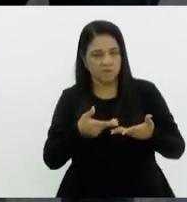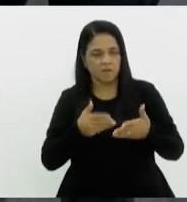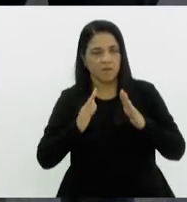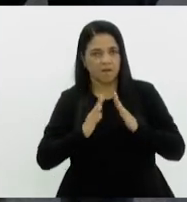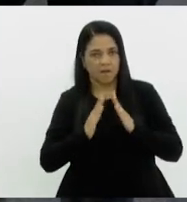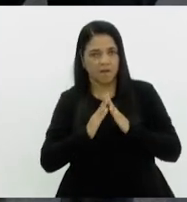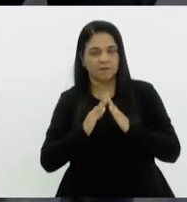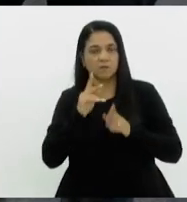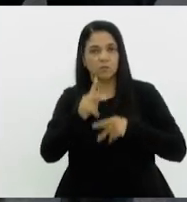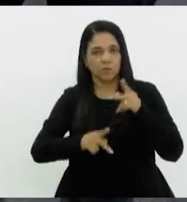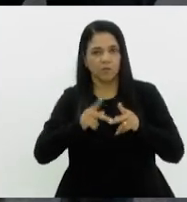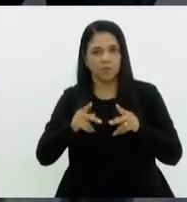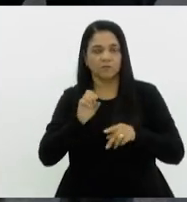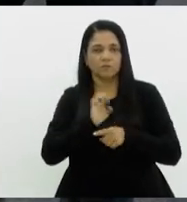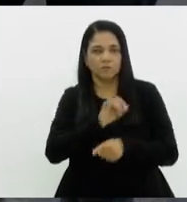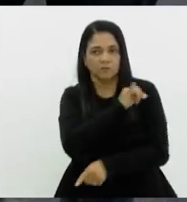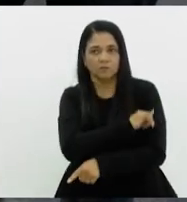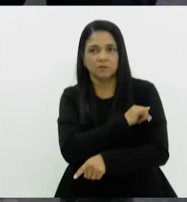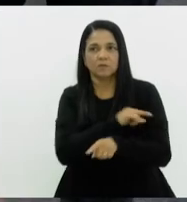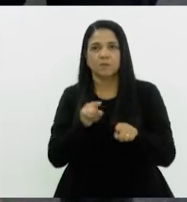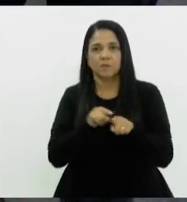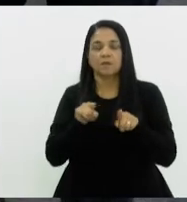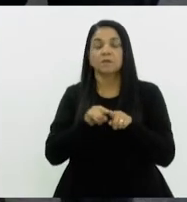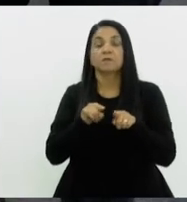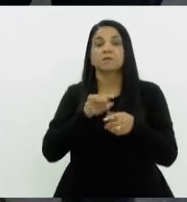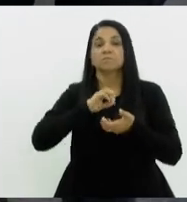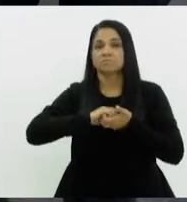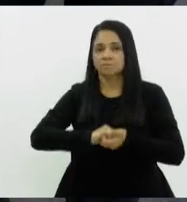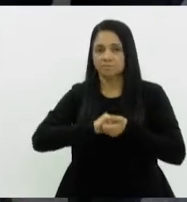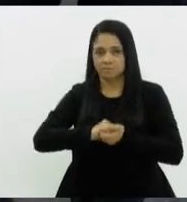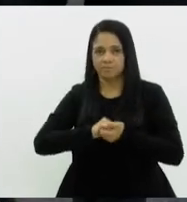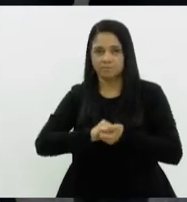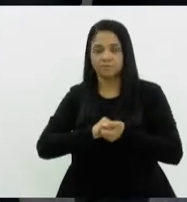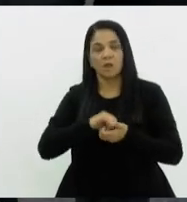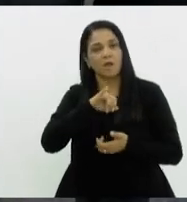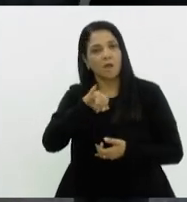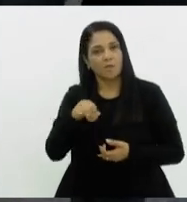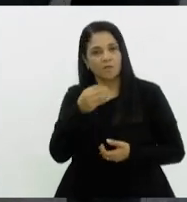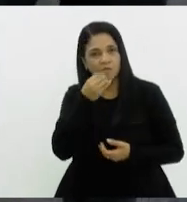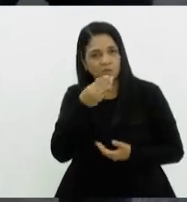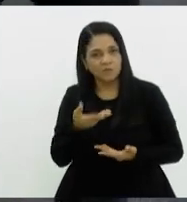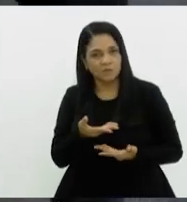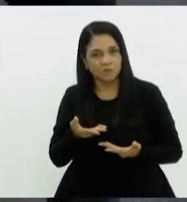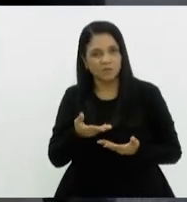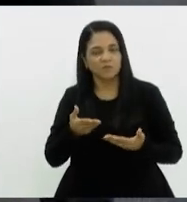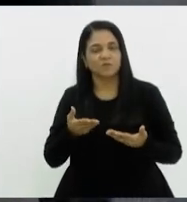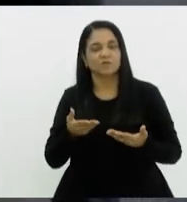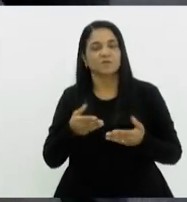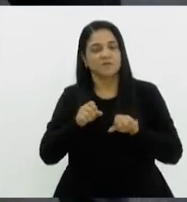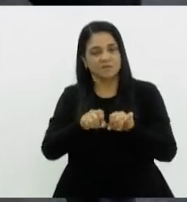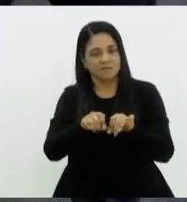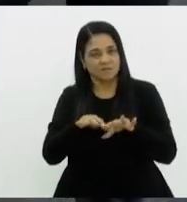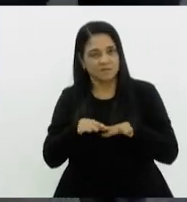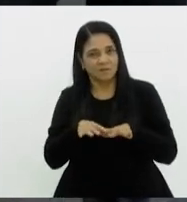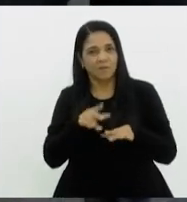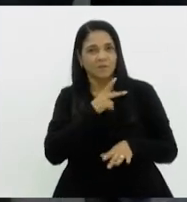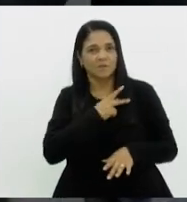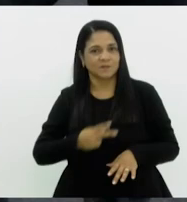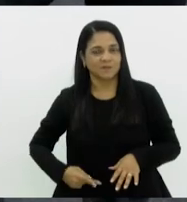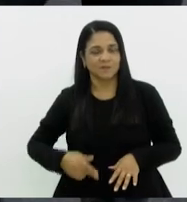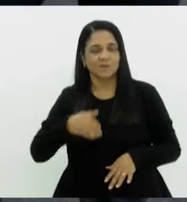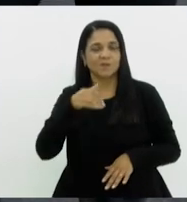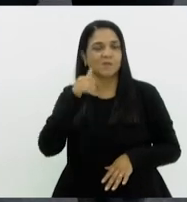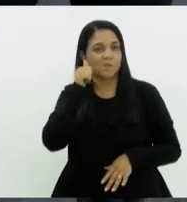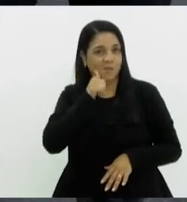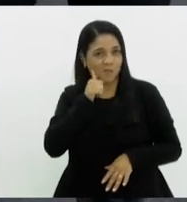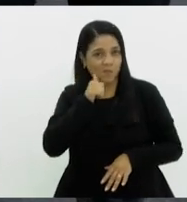Janeiro. Também saudar, senhora presidenta, aproveitando que hoje a casa está sendo, esta sessão está sendo presidida por uma mulher,